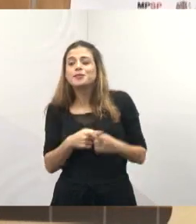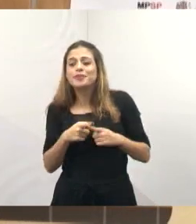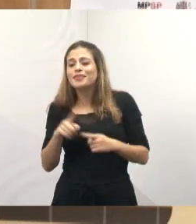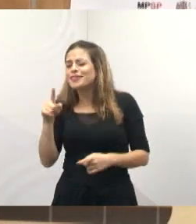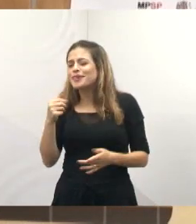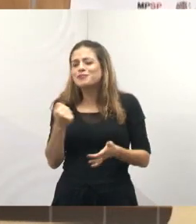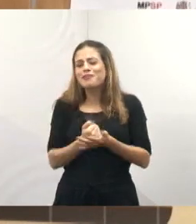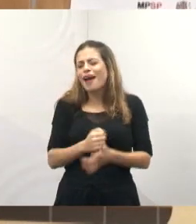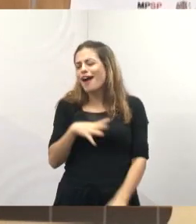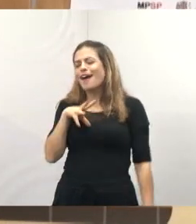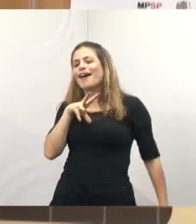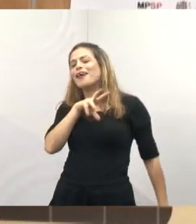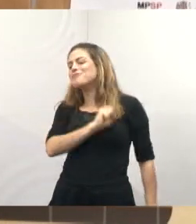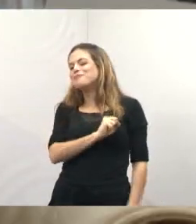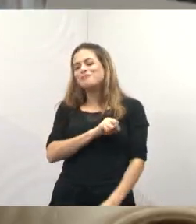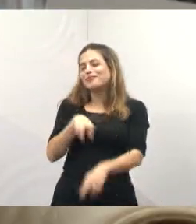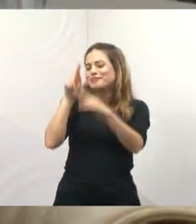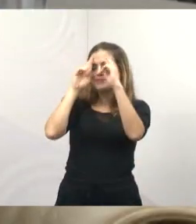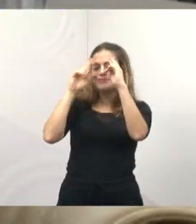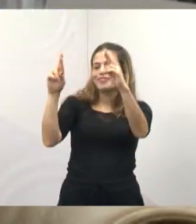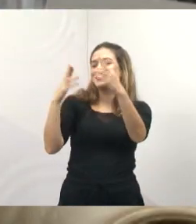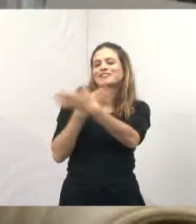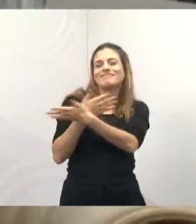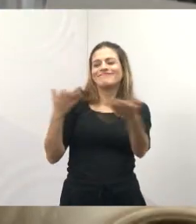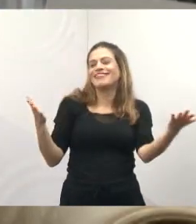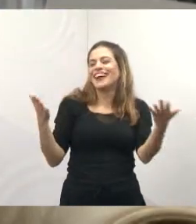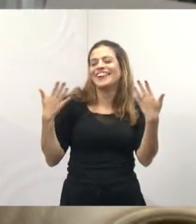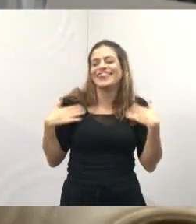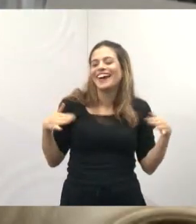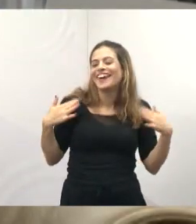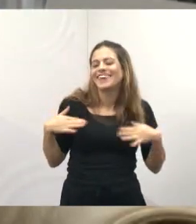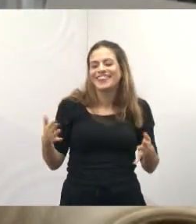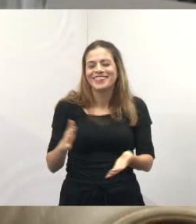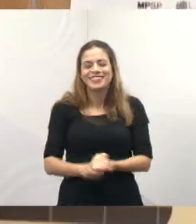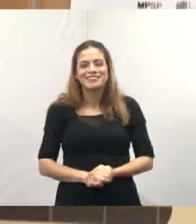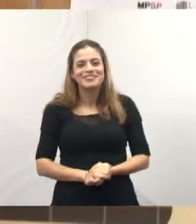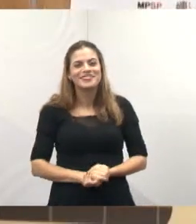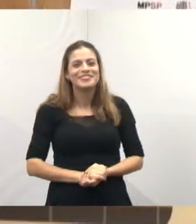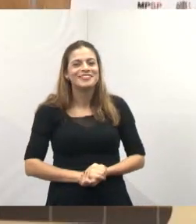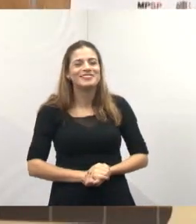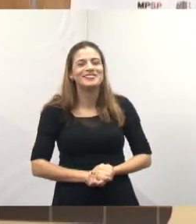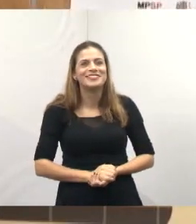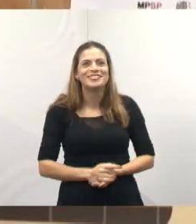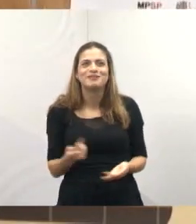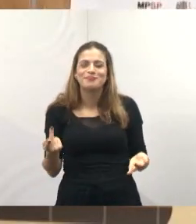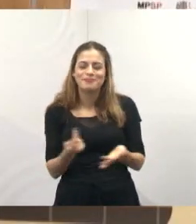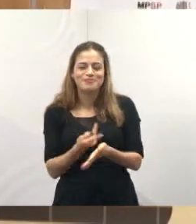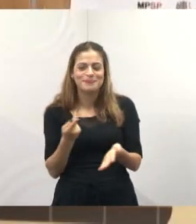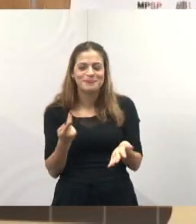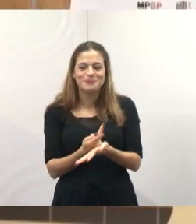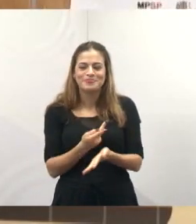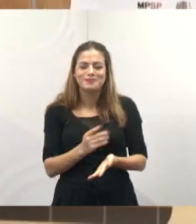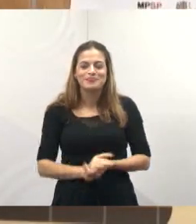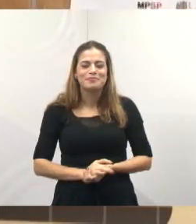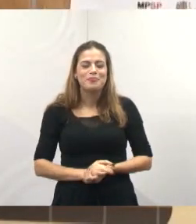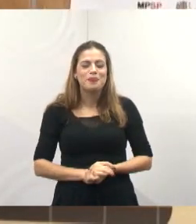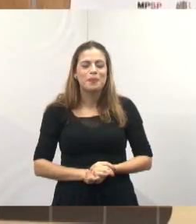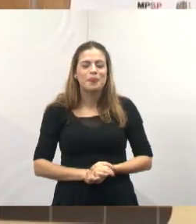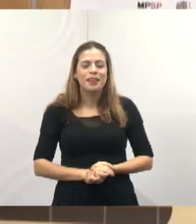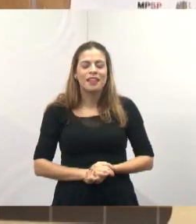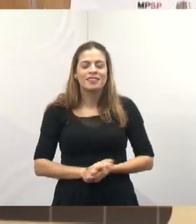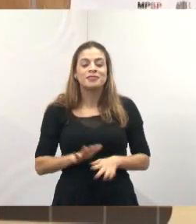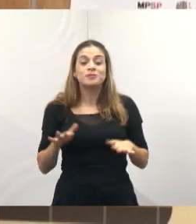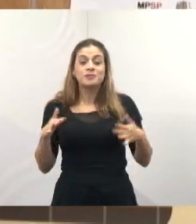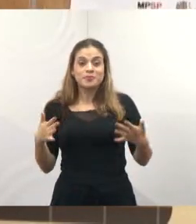marcação, não, é amor mesmo. Eu respeito o senhor e pode ficar tranquilo, tá bom? Sabe por que você não está errado? Deveria, quando